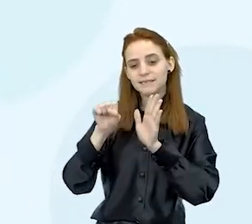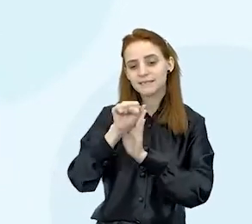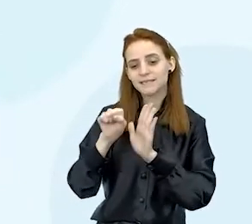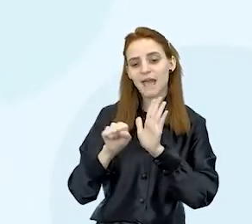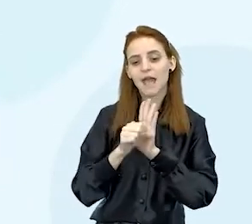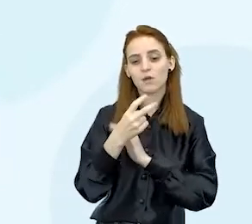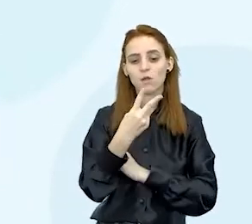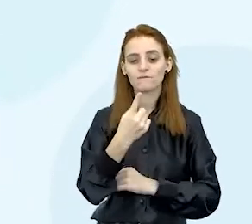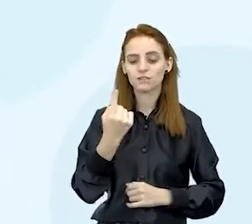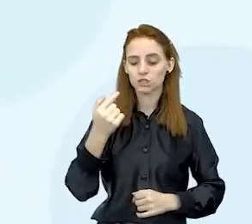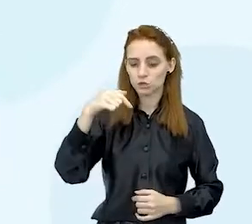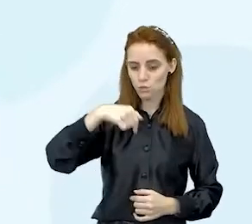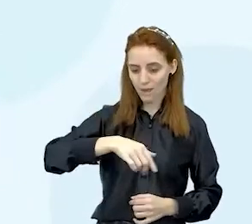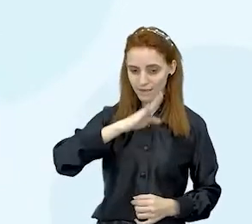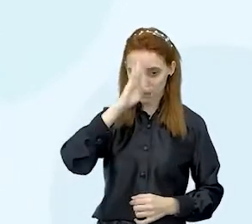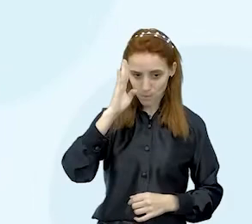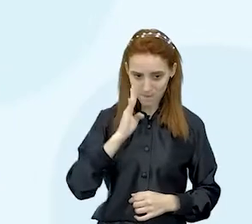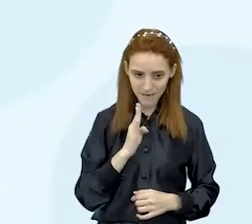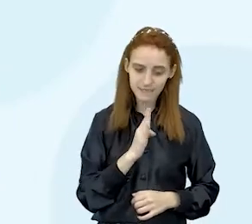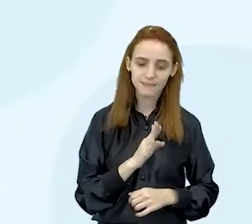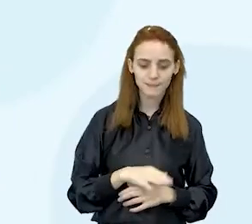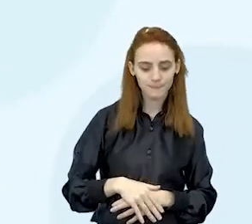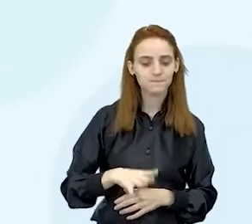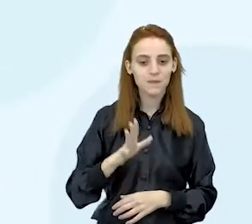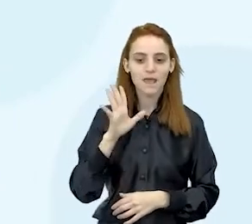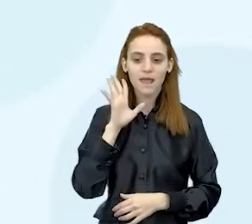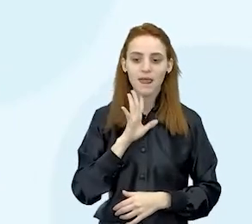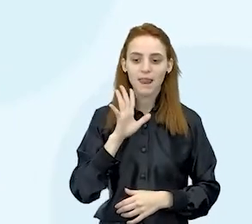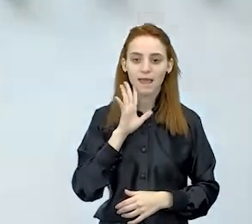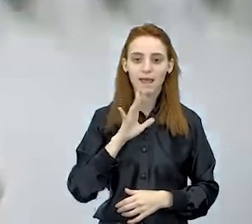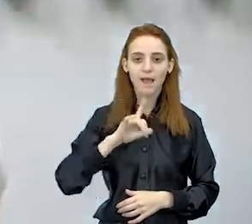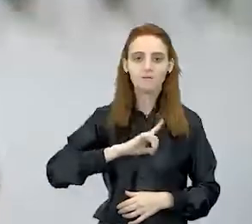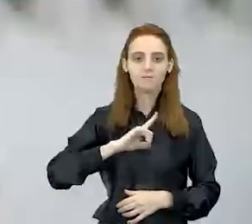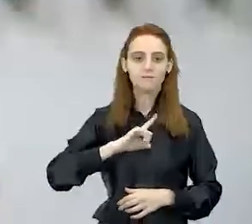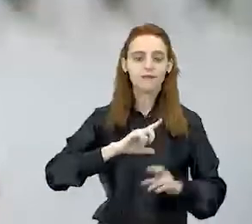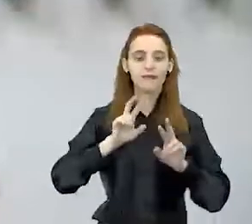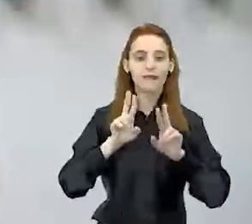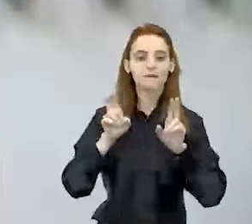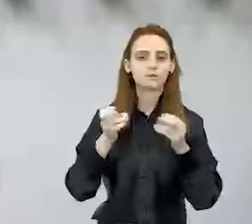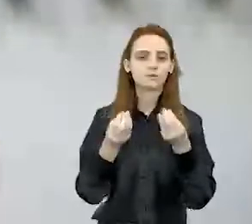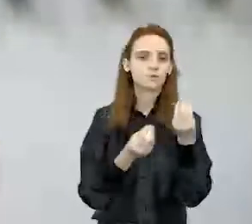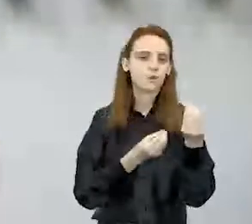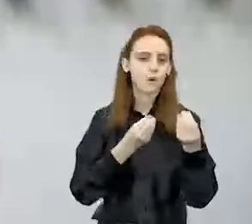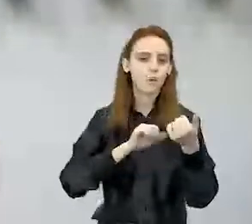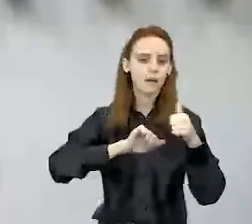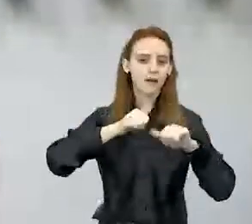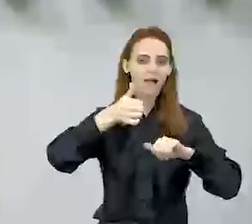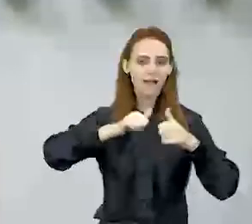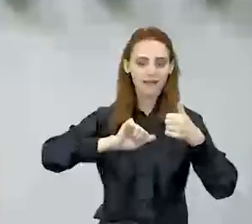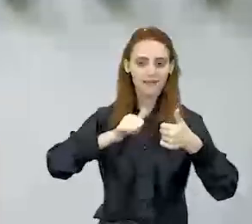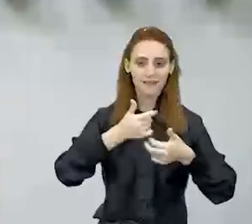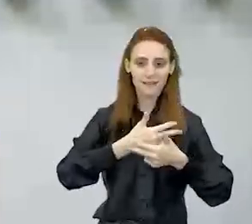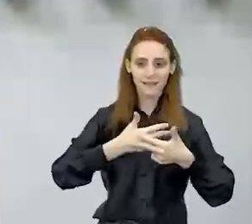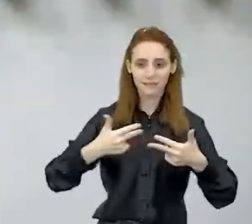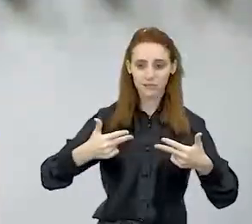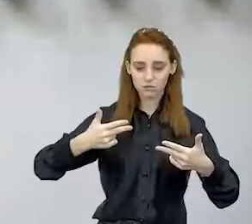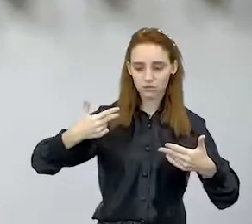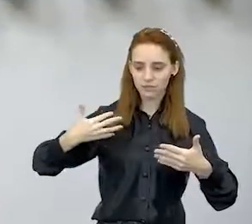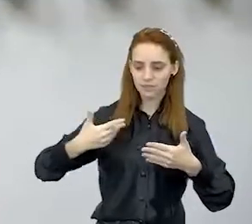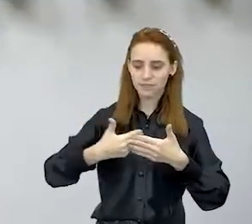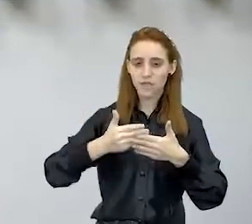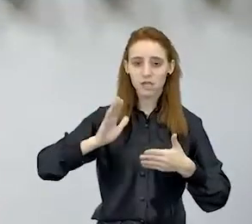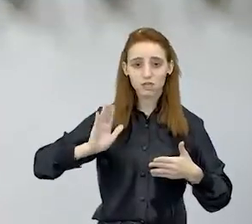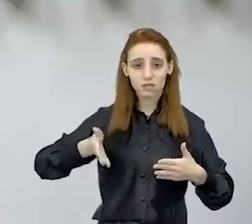XXI. Muito bacana a gente agora ter essa questão de analisar o que nós fizemos até